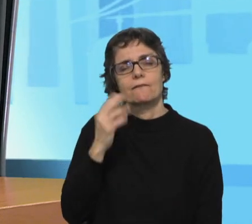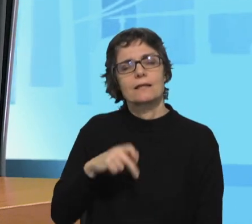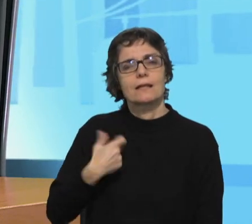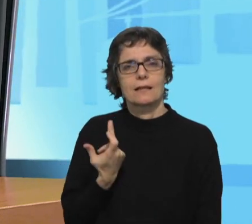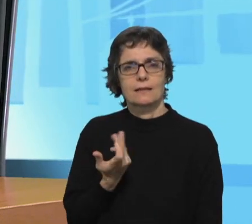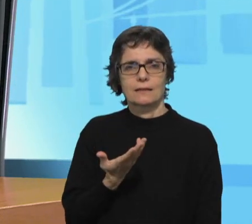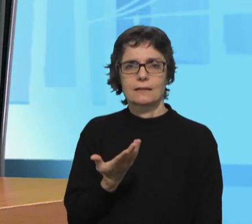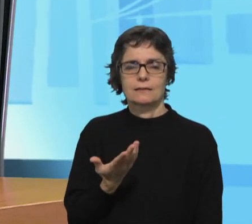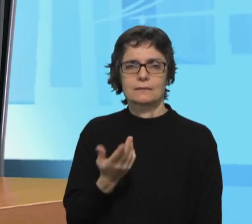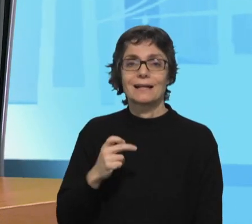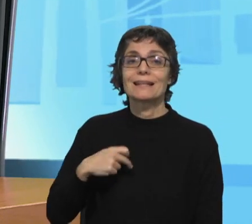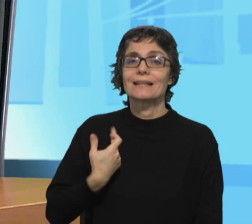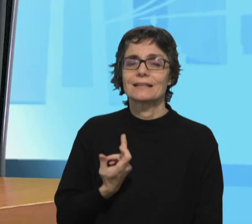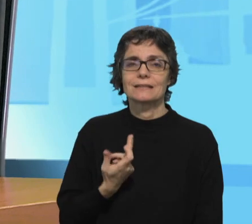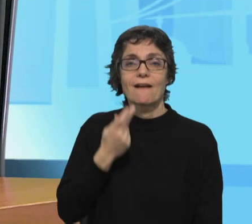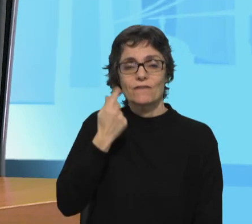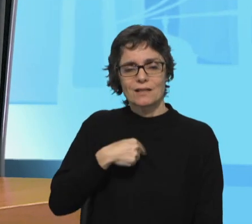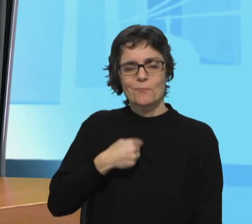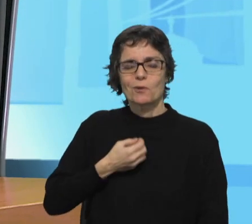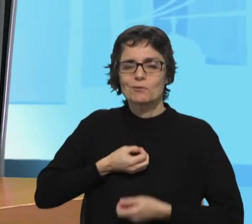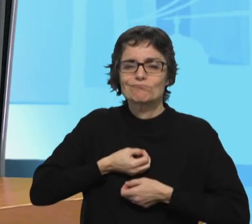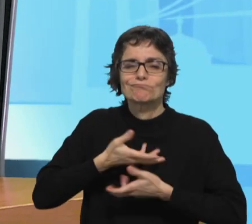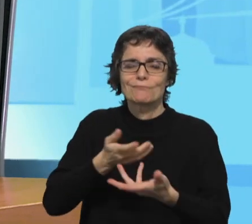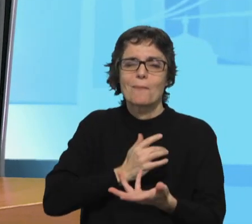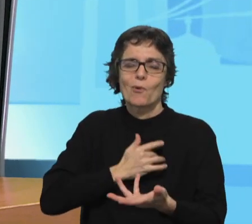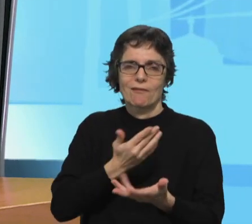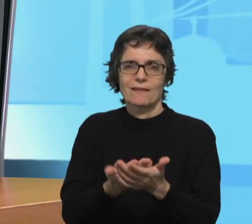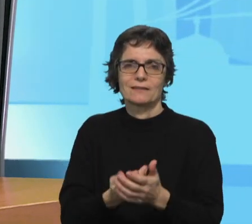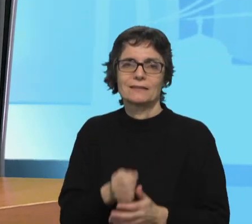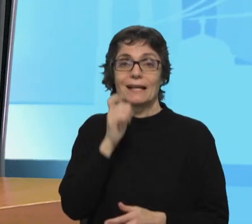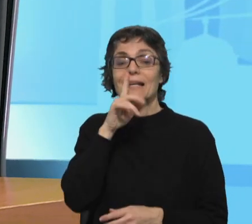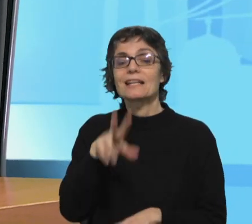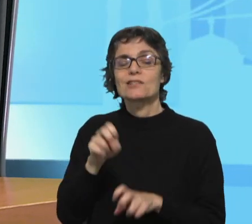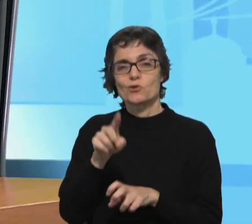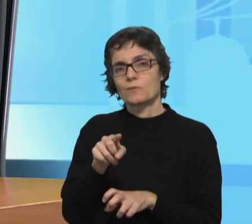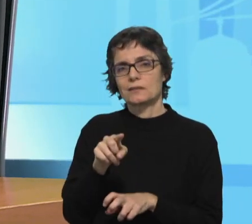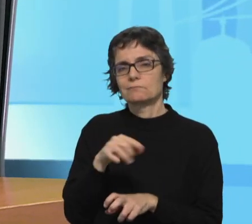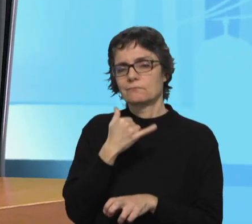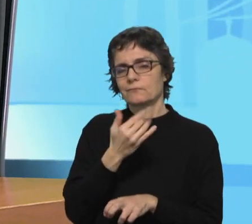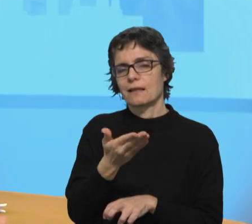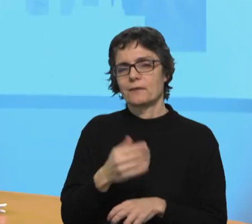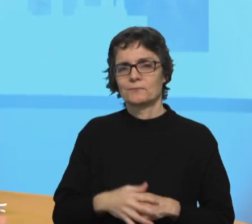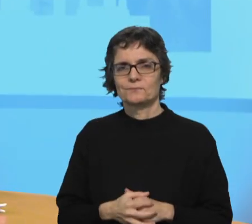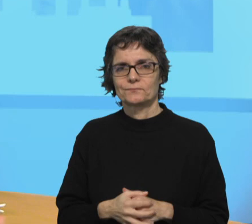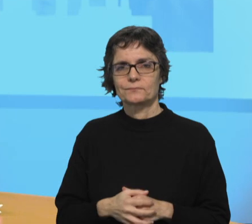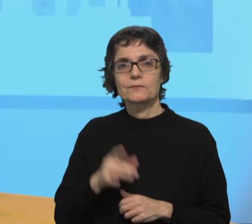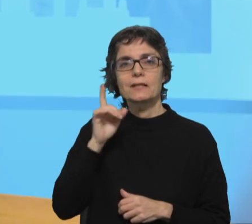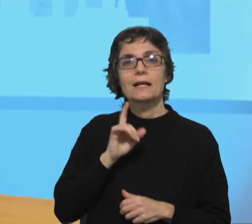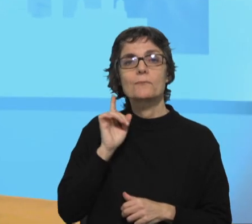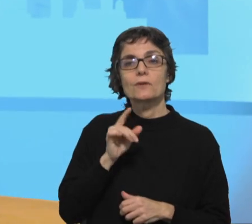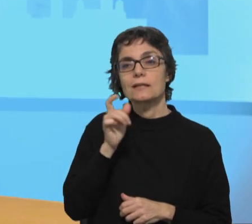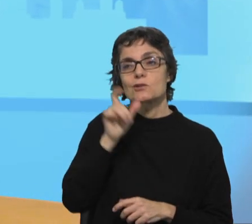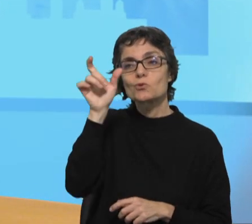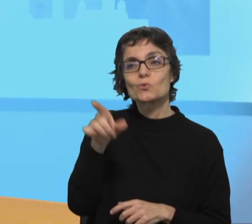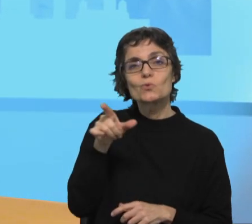gente entregar-se aos outros por amor. Não é? Quem descobre isto é feliz. É preciso descobrir a importância do outro, não é? E